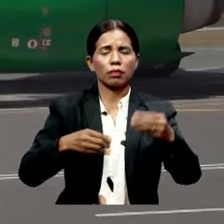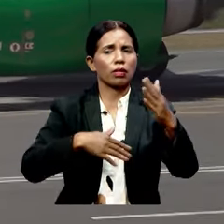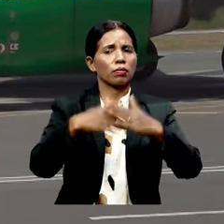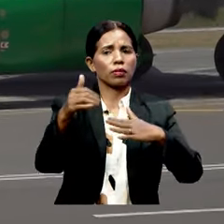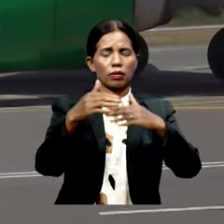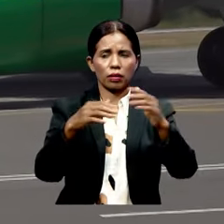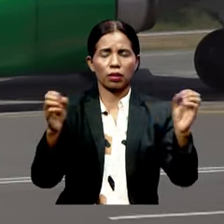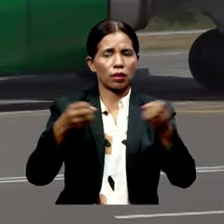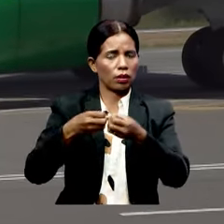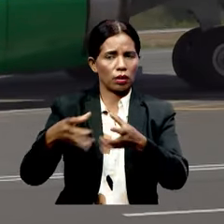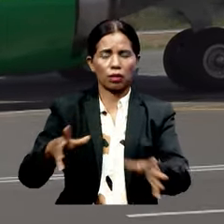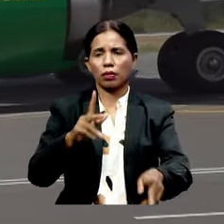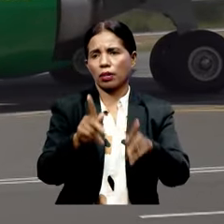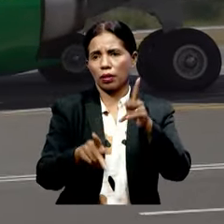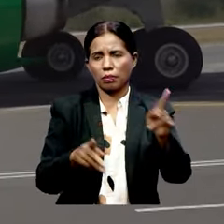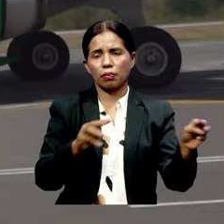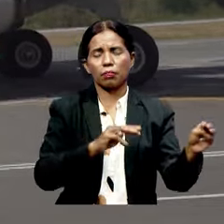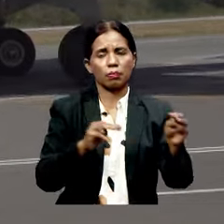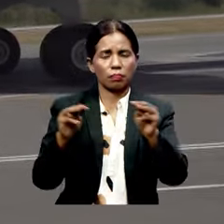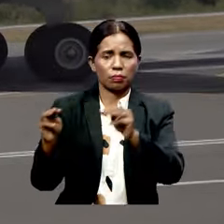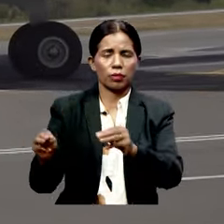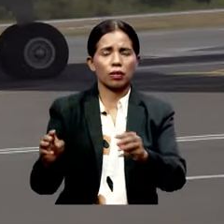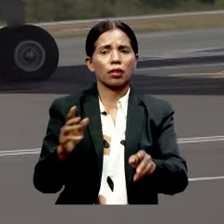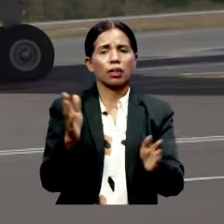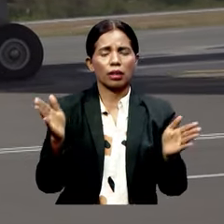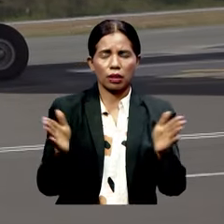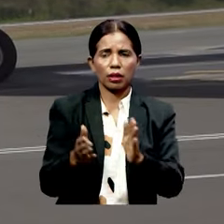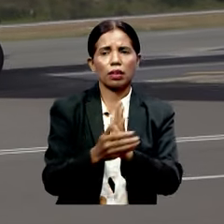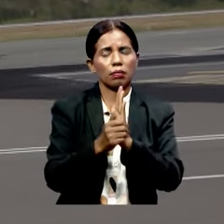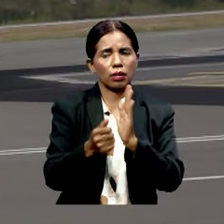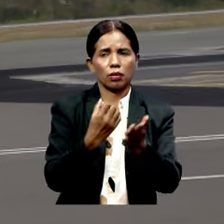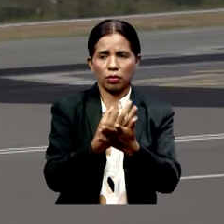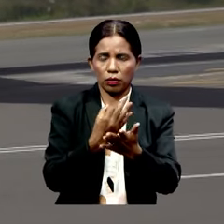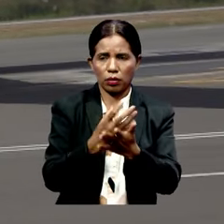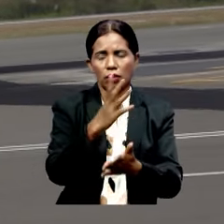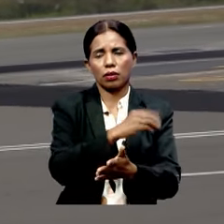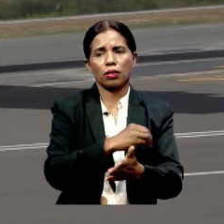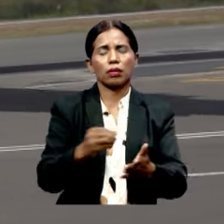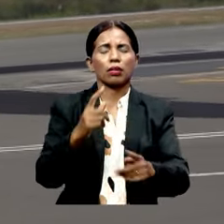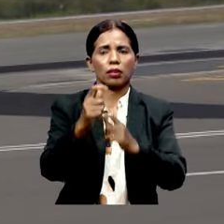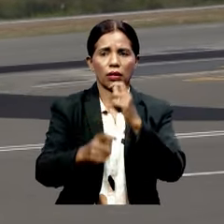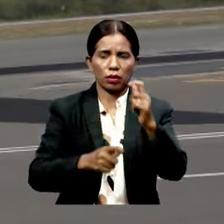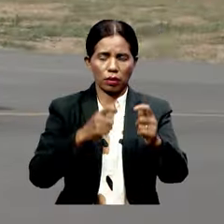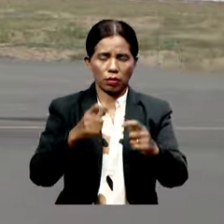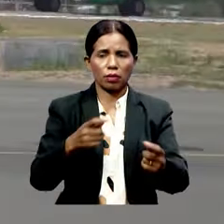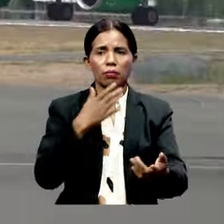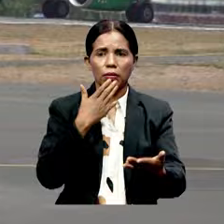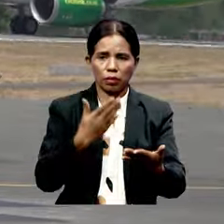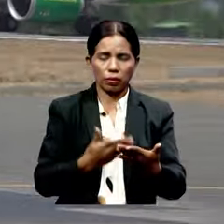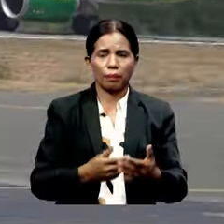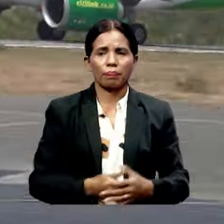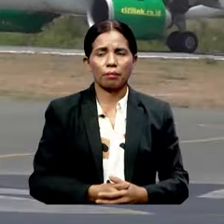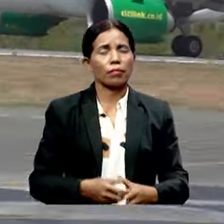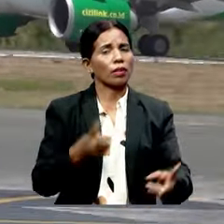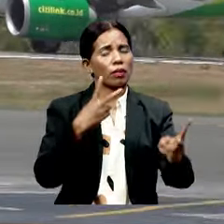infraestrutura lacon ema deslocação no limitação e a capacidade financeira no mos tecnologia ba recuperação. Durante a